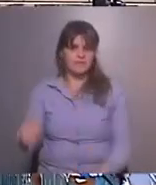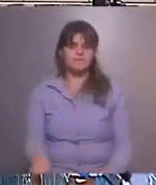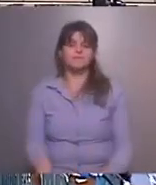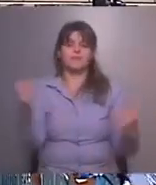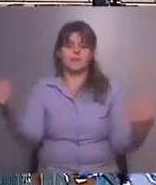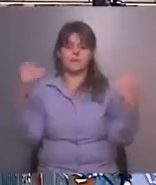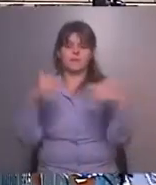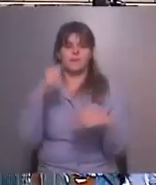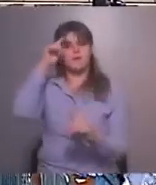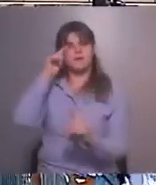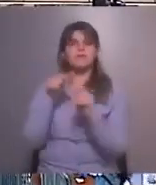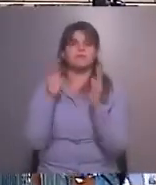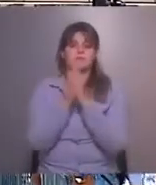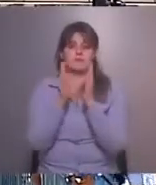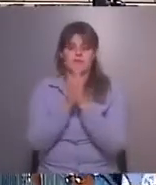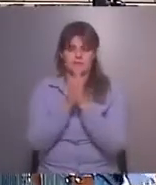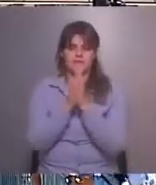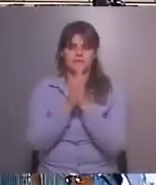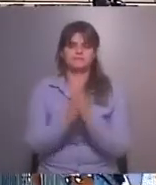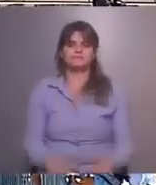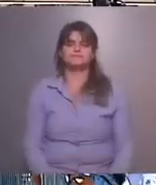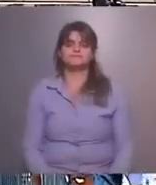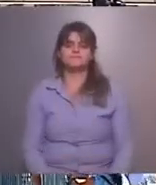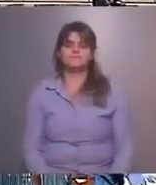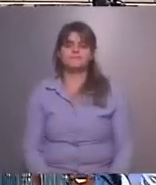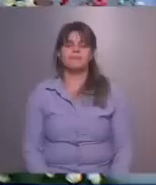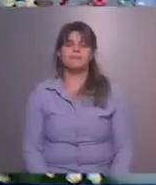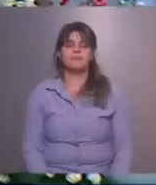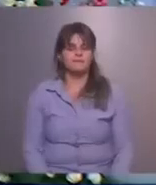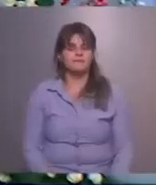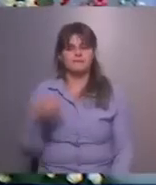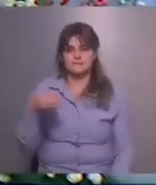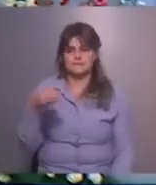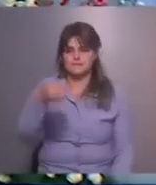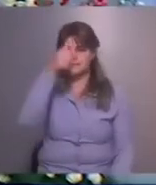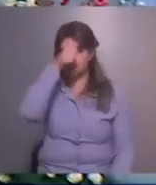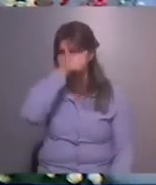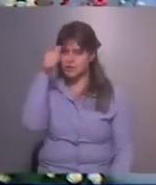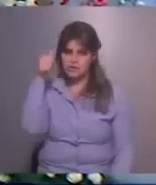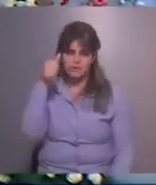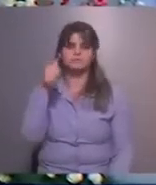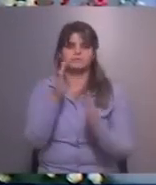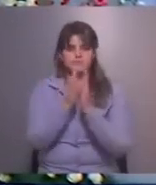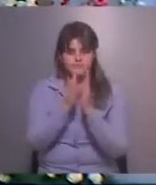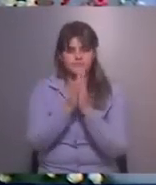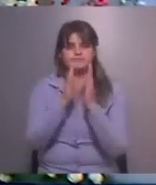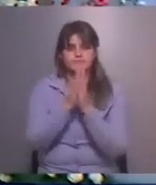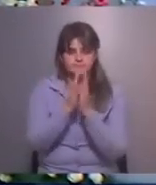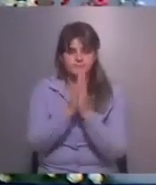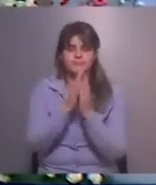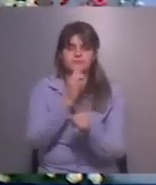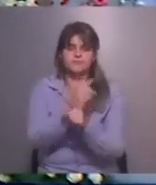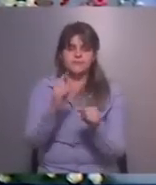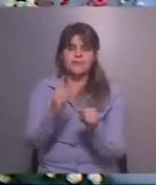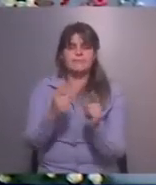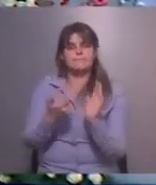celebrar a Eucaristia. Fazemo-lo em cada domingo, pois sentimos esta necessidade